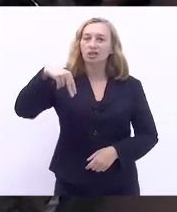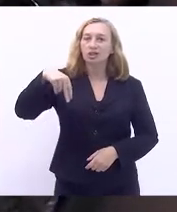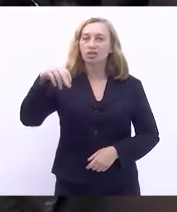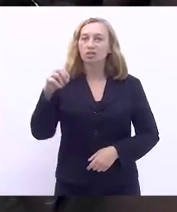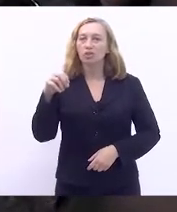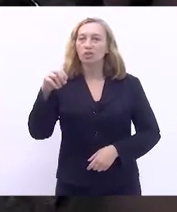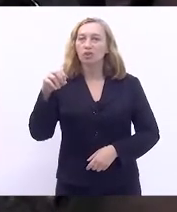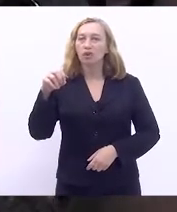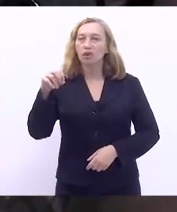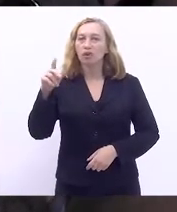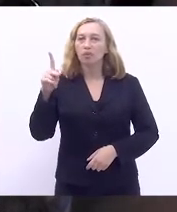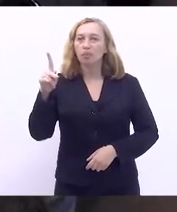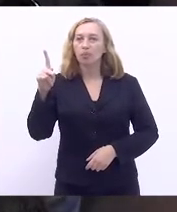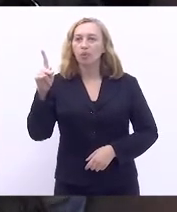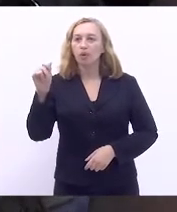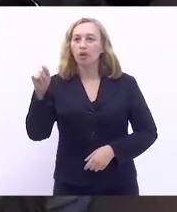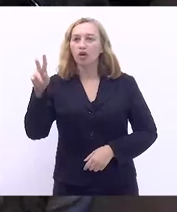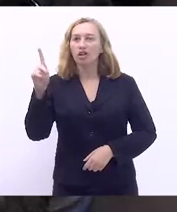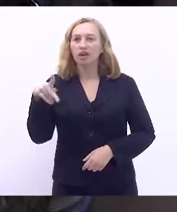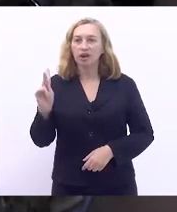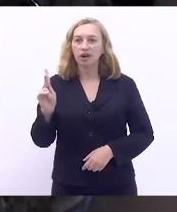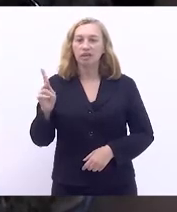Deputado Anderson Alexandre.